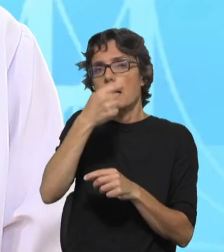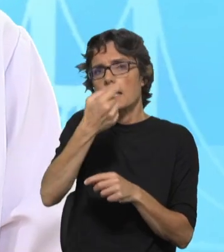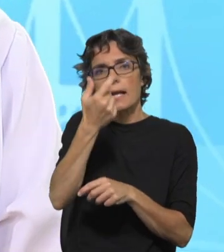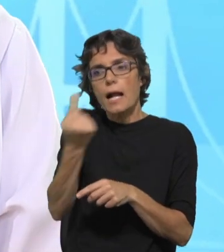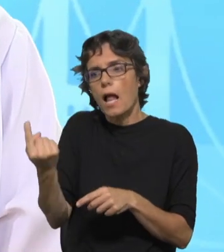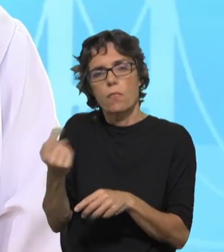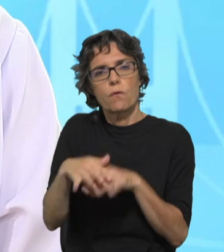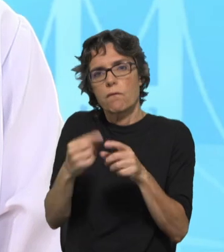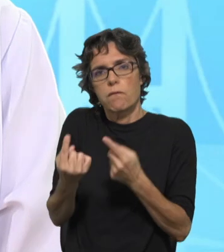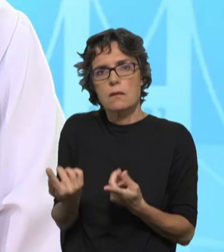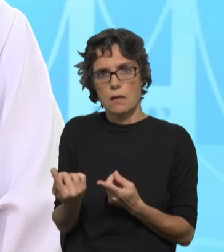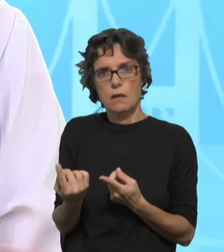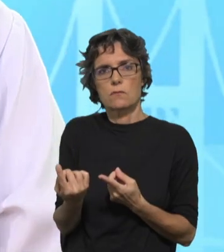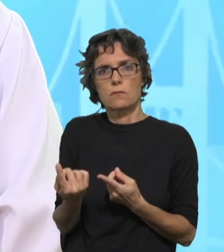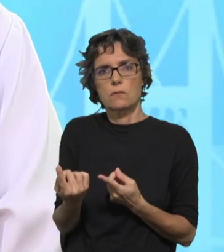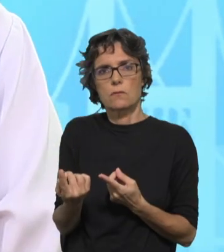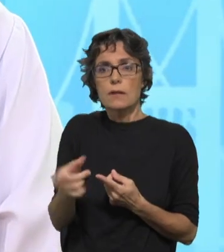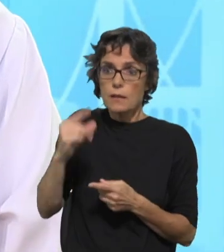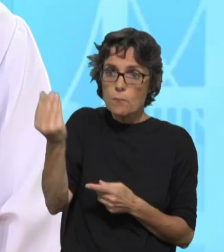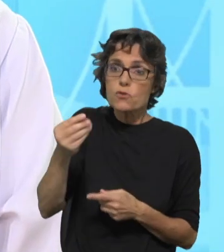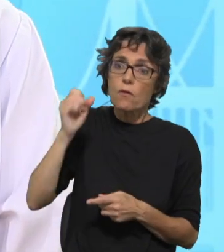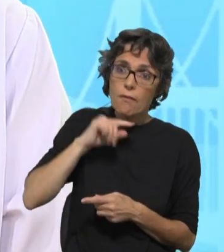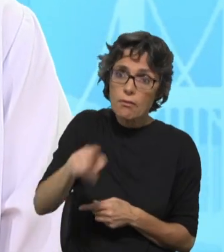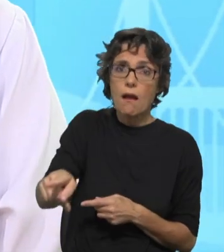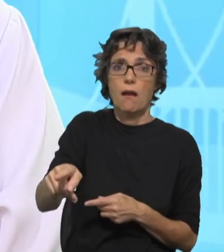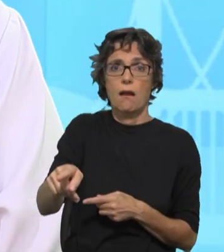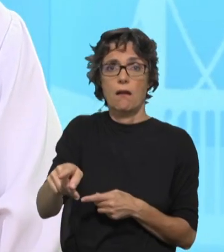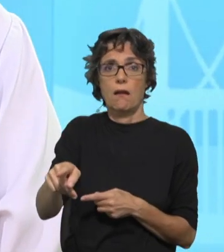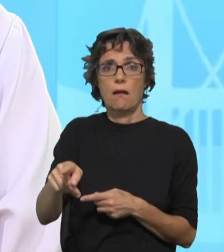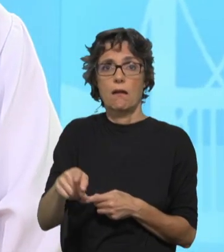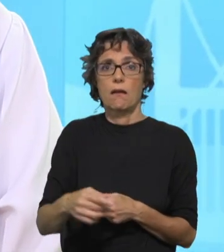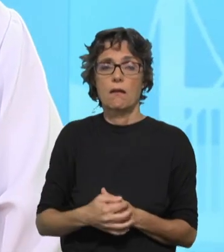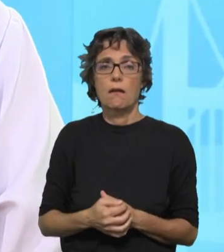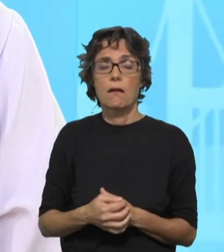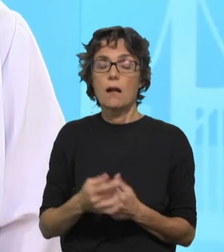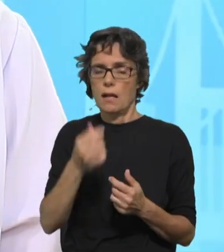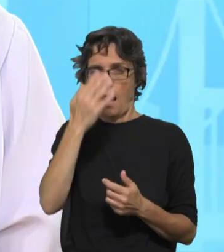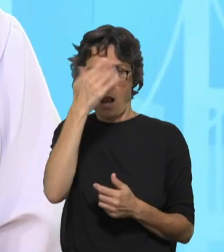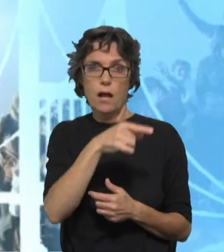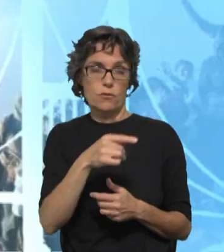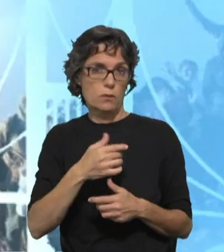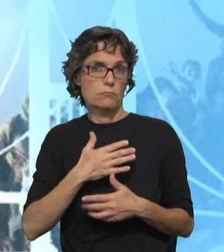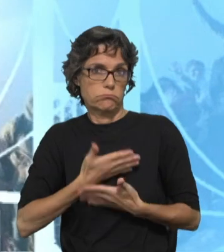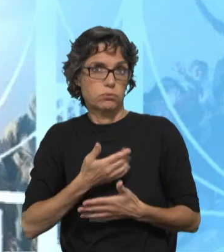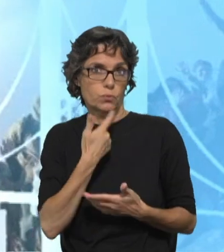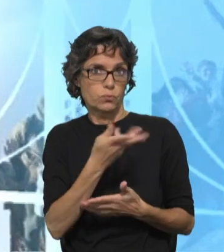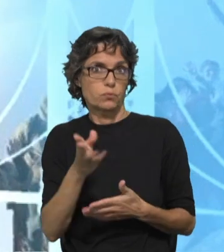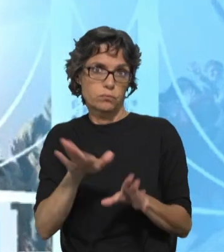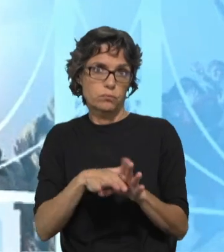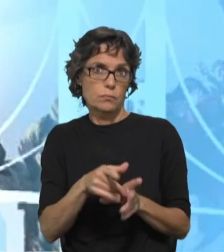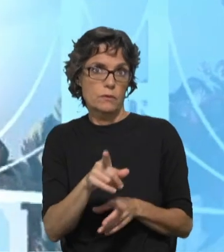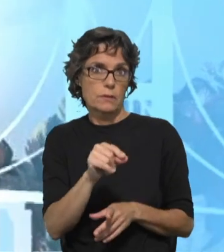preparação, de contactos com muitos países, de acolhimento, desse encontro do movimento juvenil salesiano, a